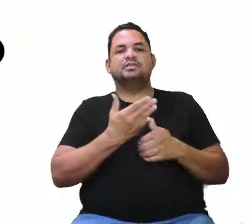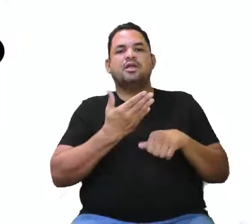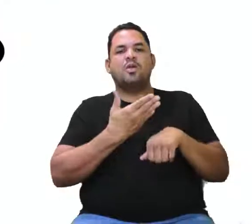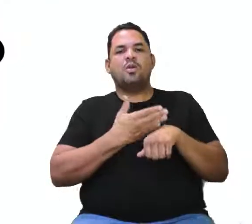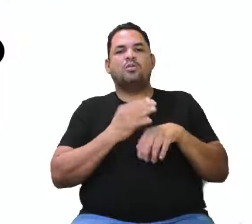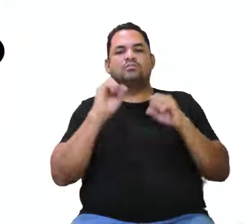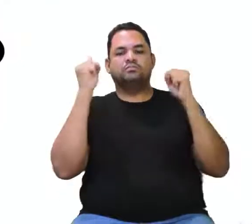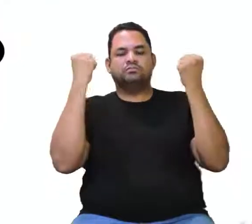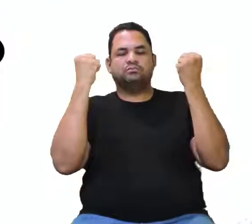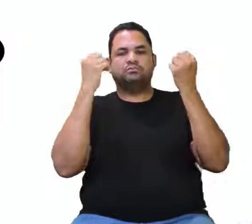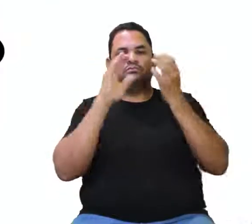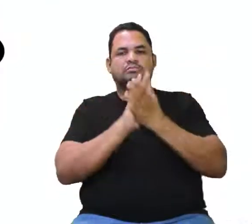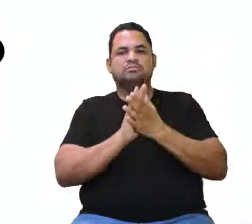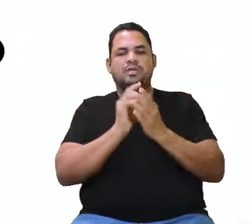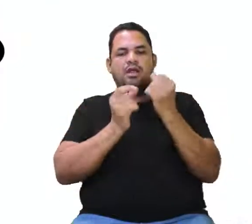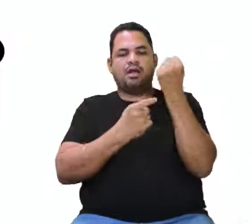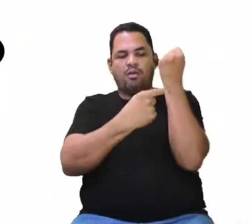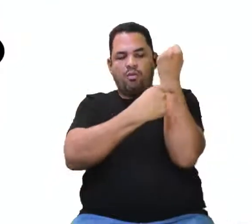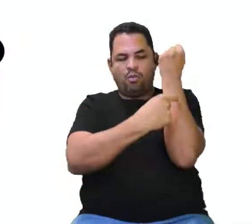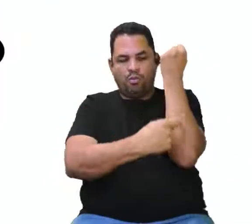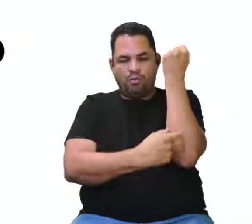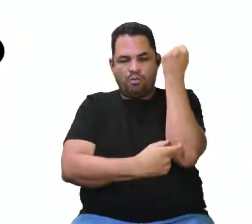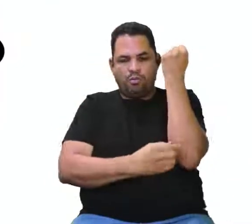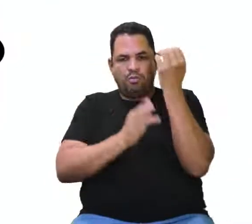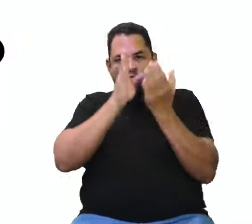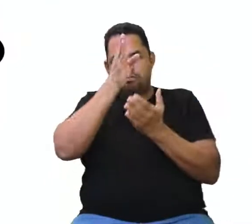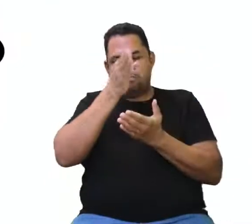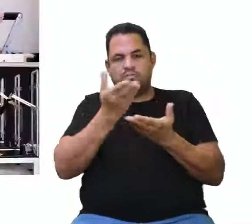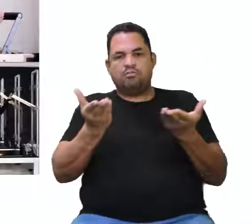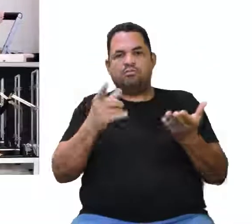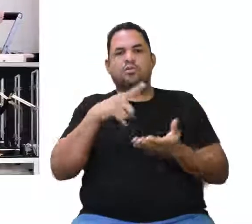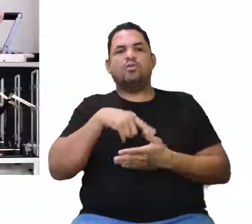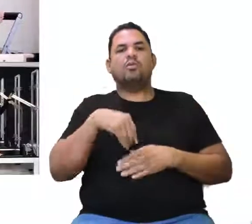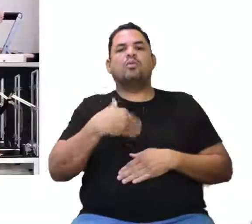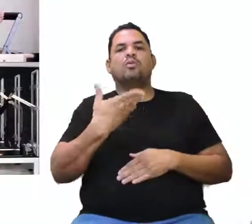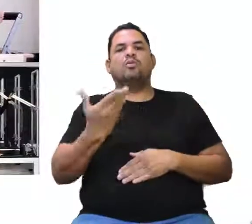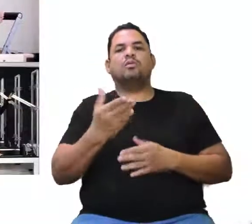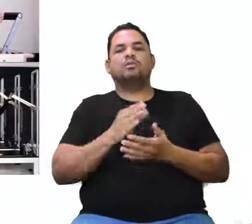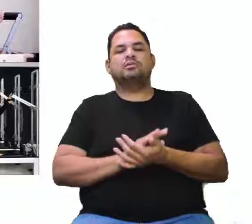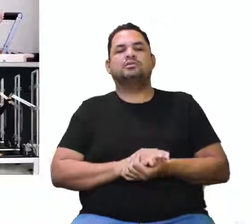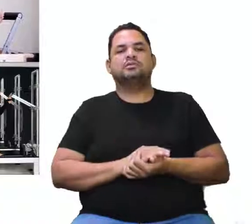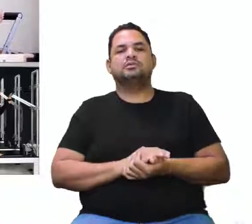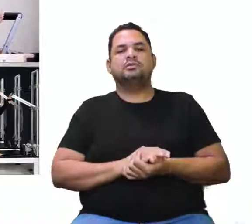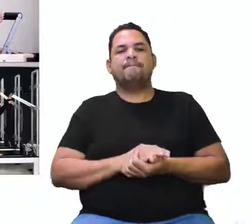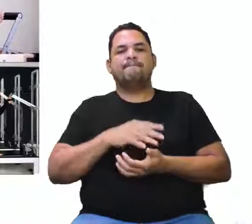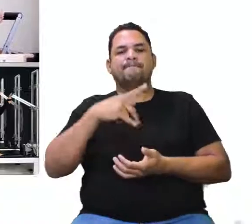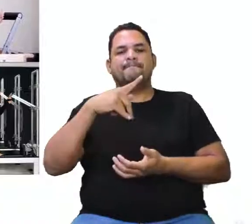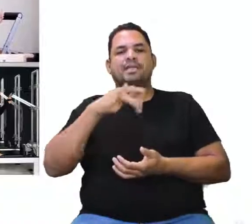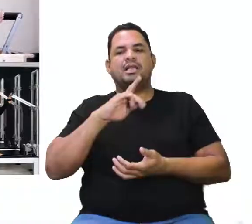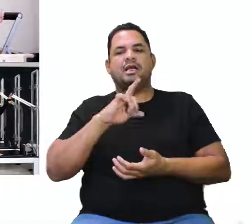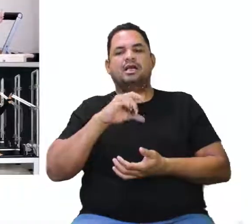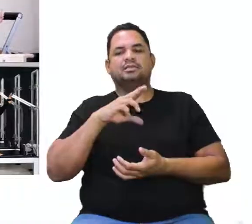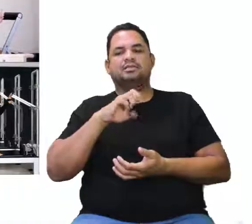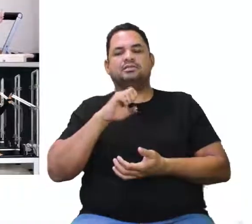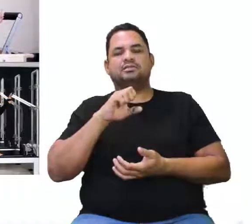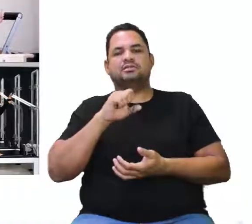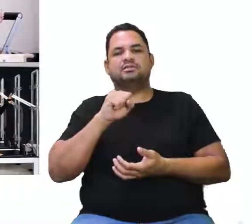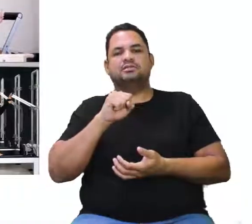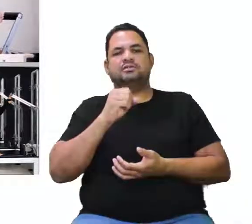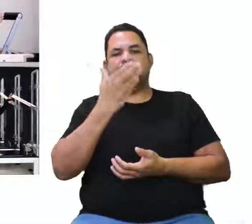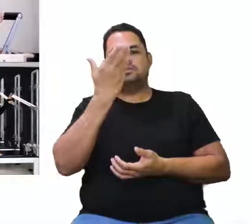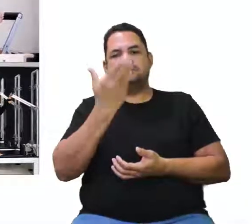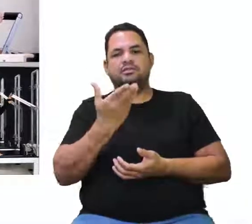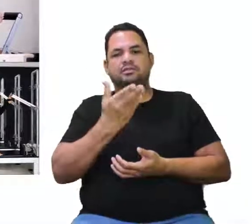são indicados para a coluna vertebral. Quais que seriam eles? O primeiro exercício é o Pilates. Na